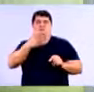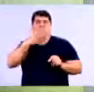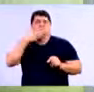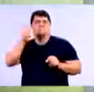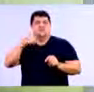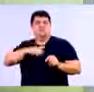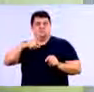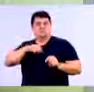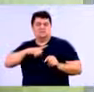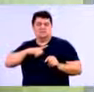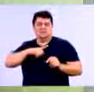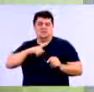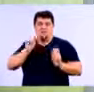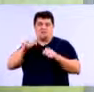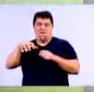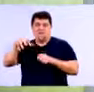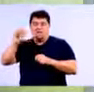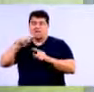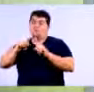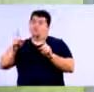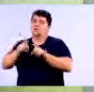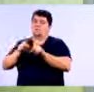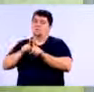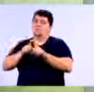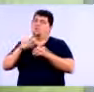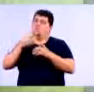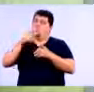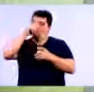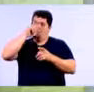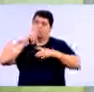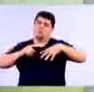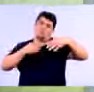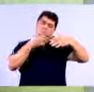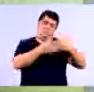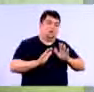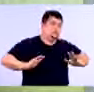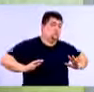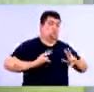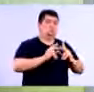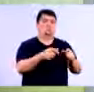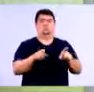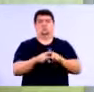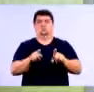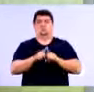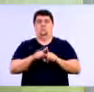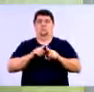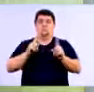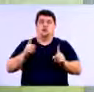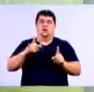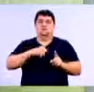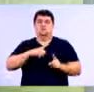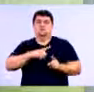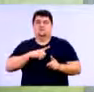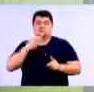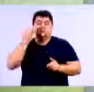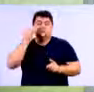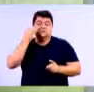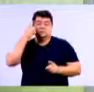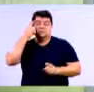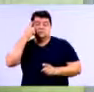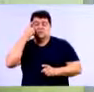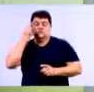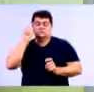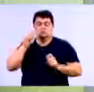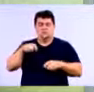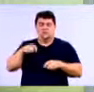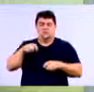de ganhar, maior também essa sua chance de perder. Claro que tudo você precisa analisar com o custo-benefício. O que vou